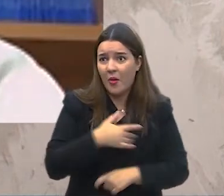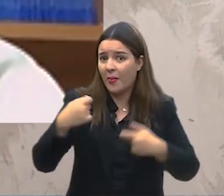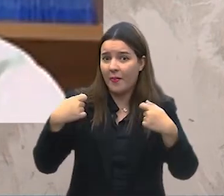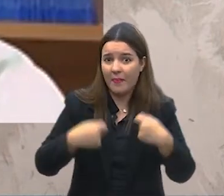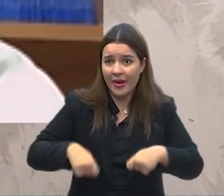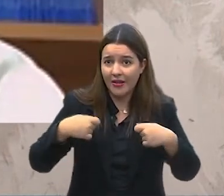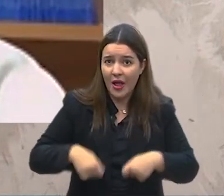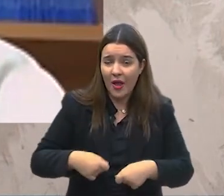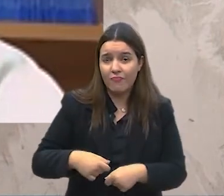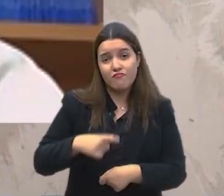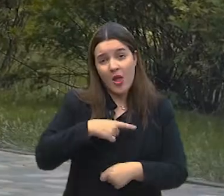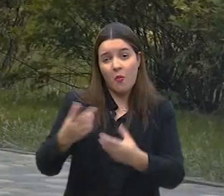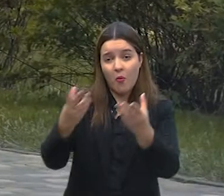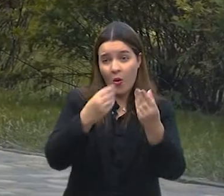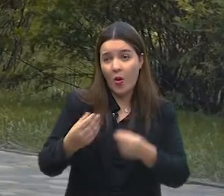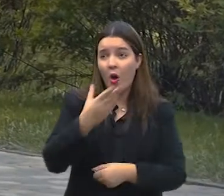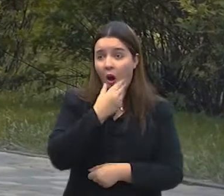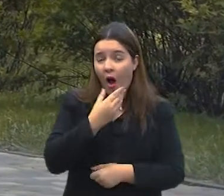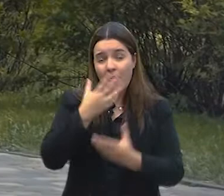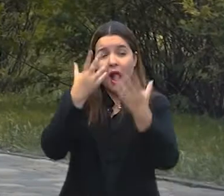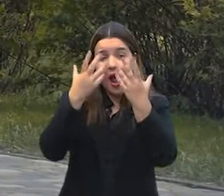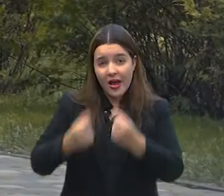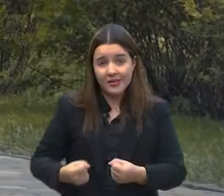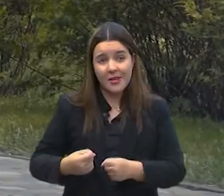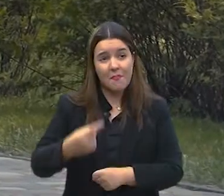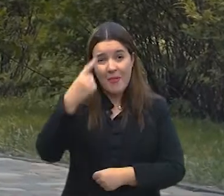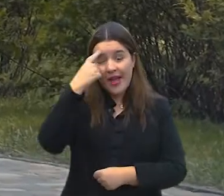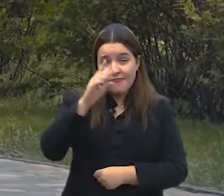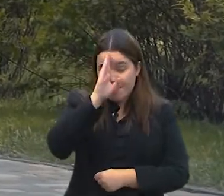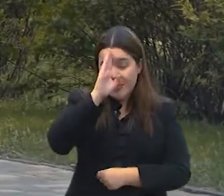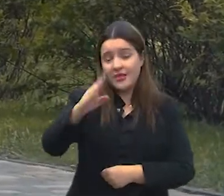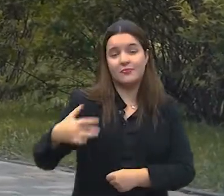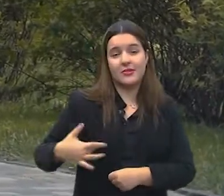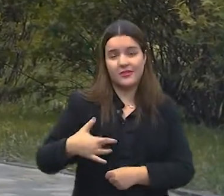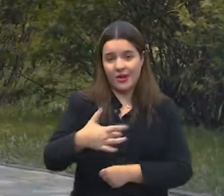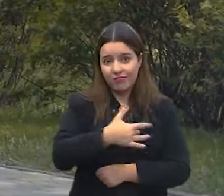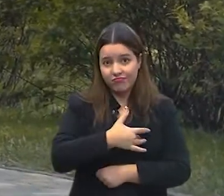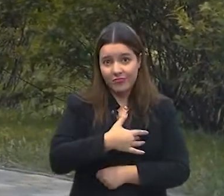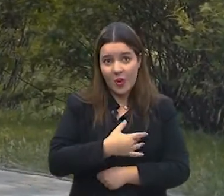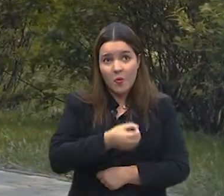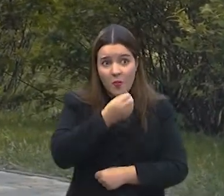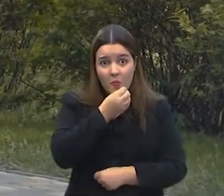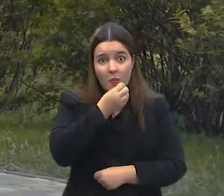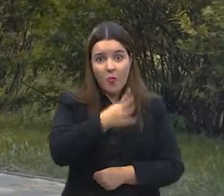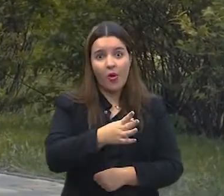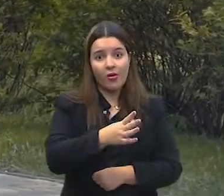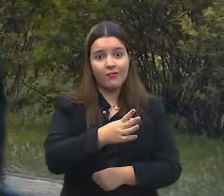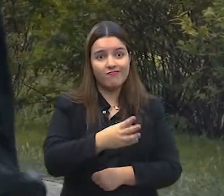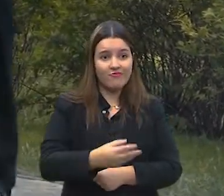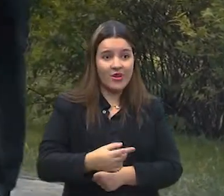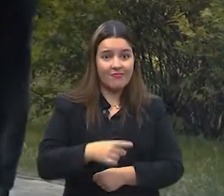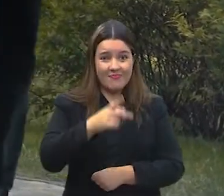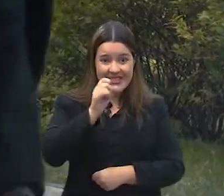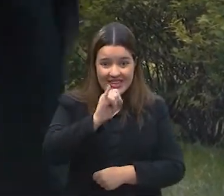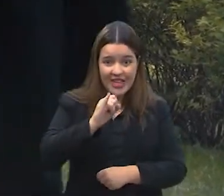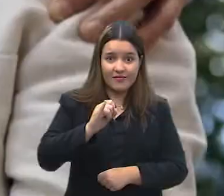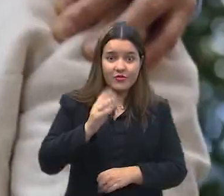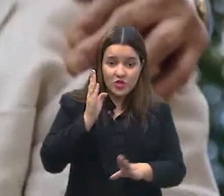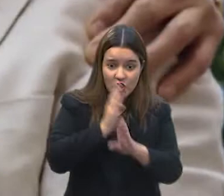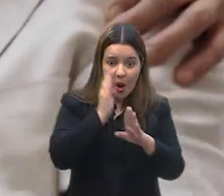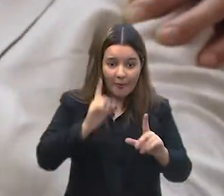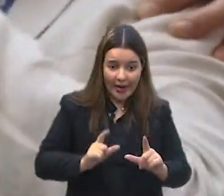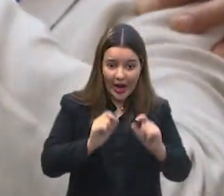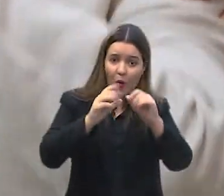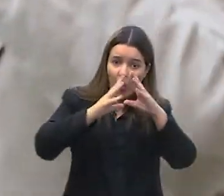a exames e rastreamentos, etc., né? E o sucesso disso reflete na sobrevivência dos pacientes. E na qualidade